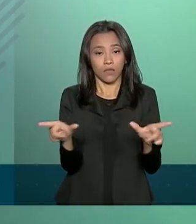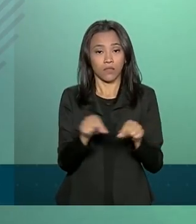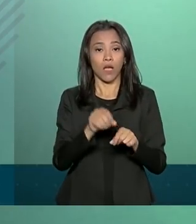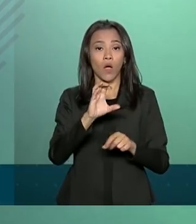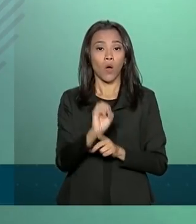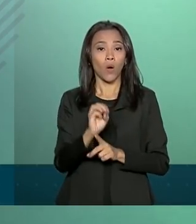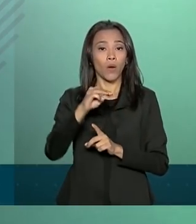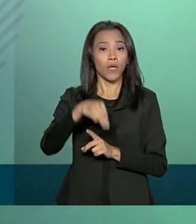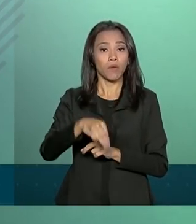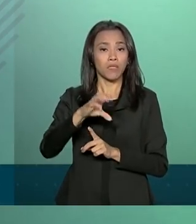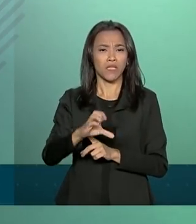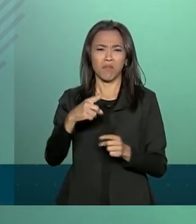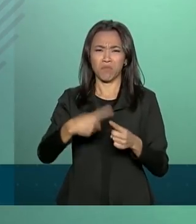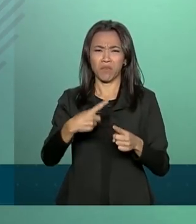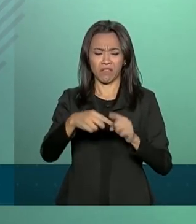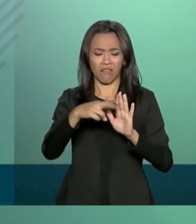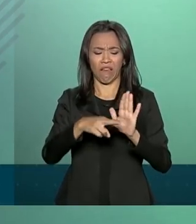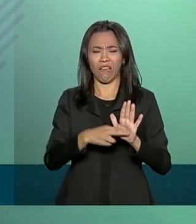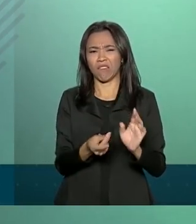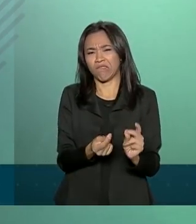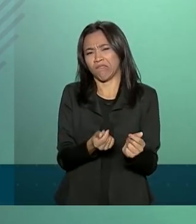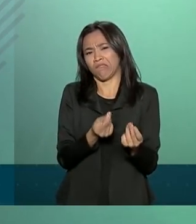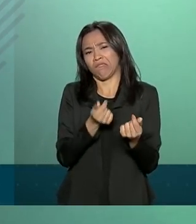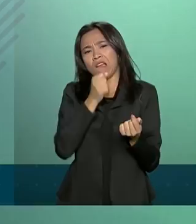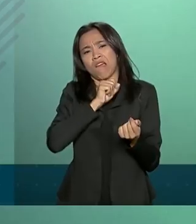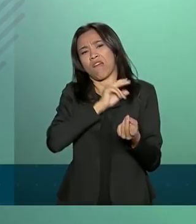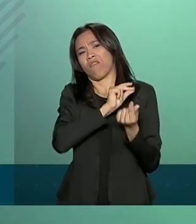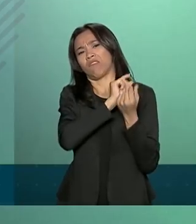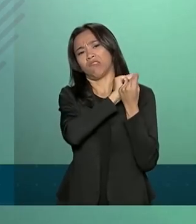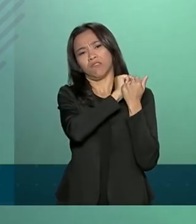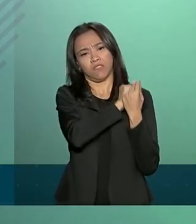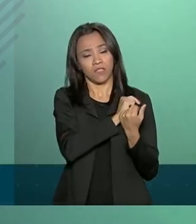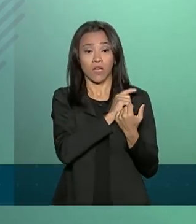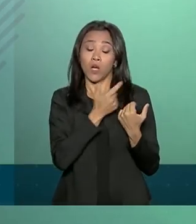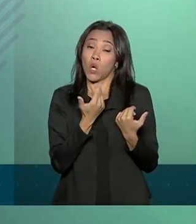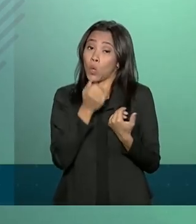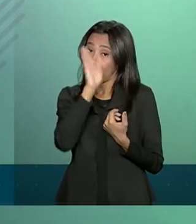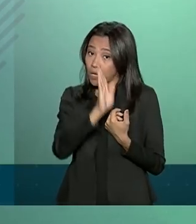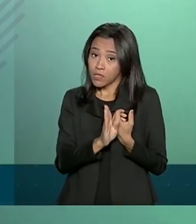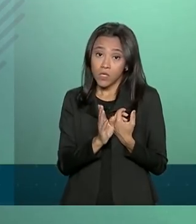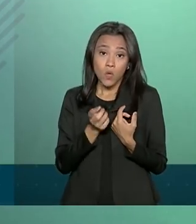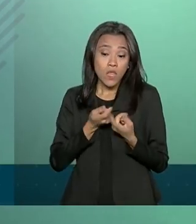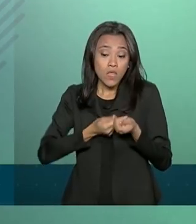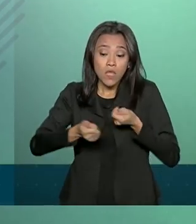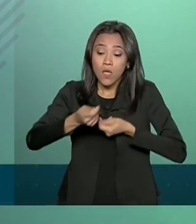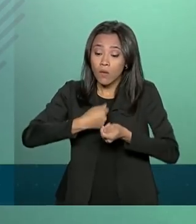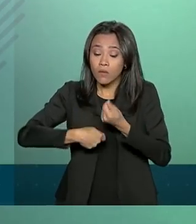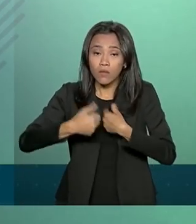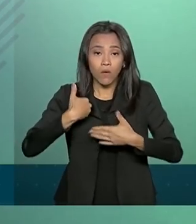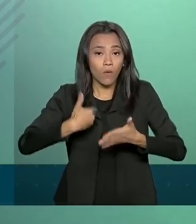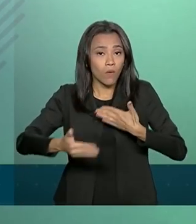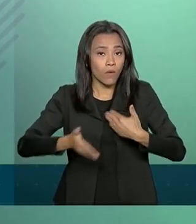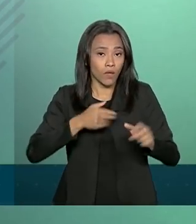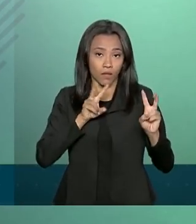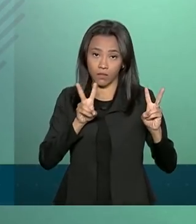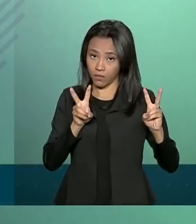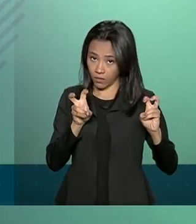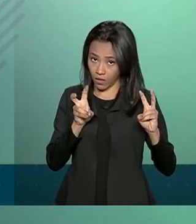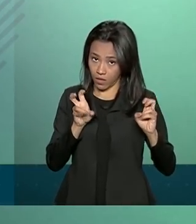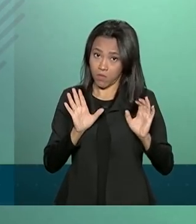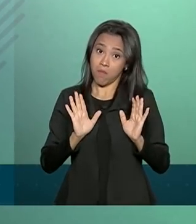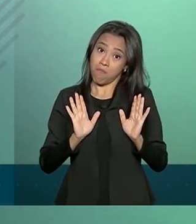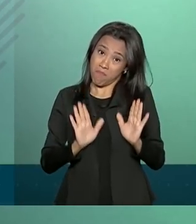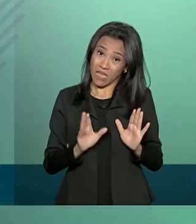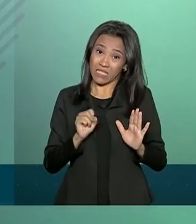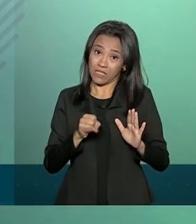décadas atrás o brasil negocia qualquer tema mas se tornarem mais